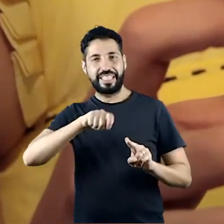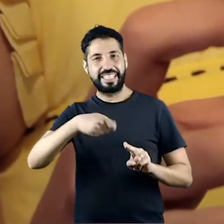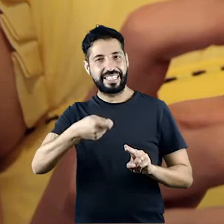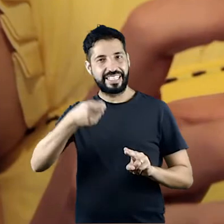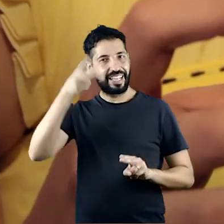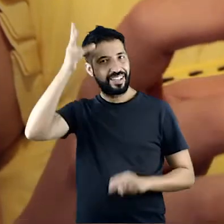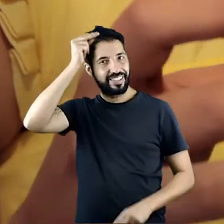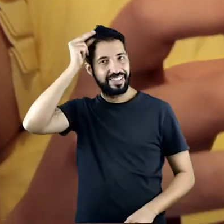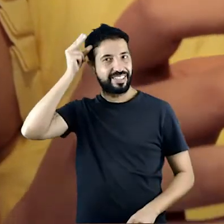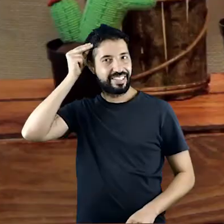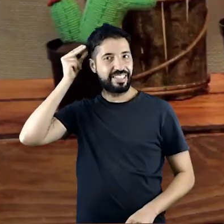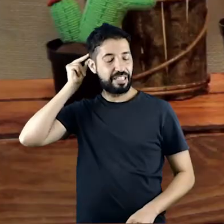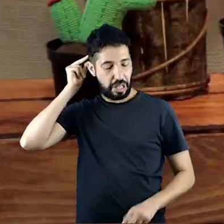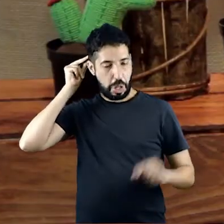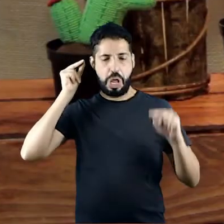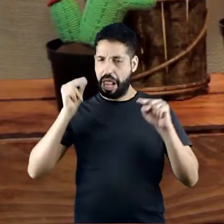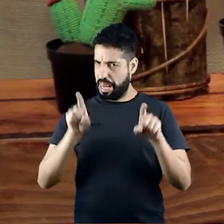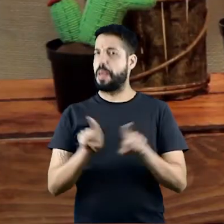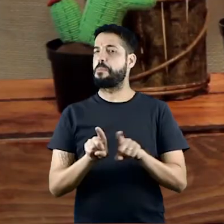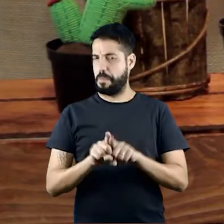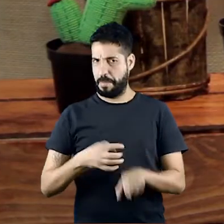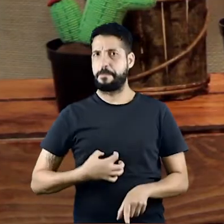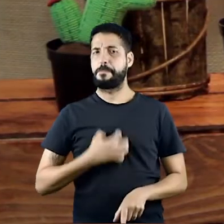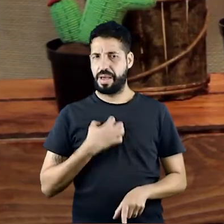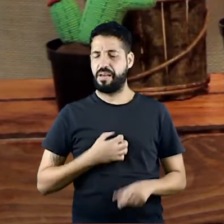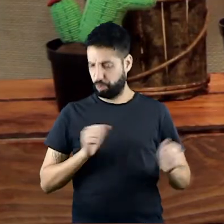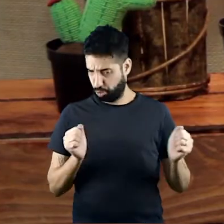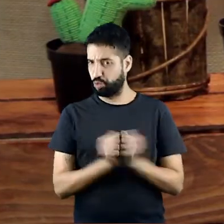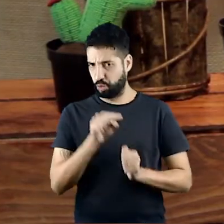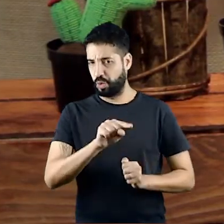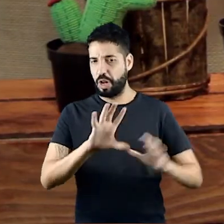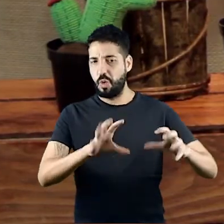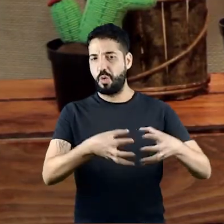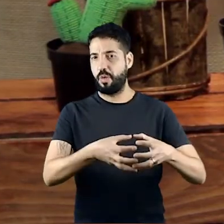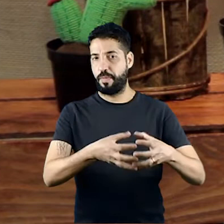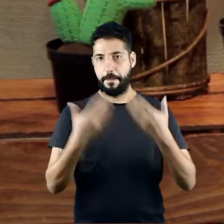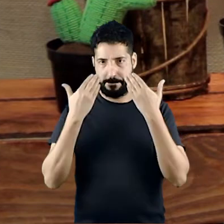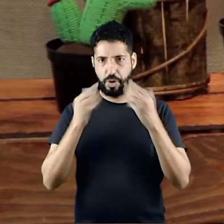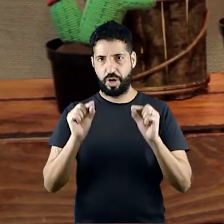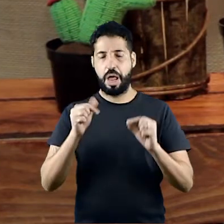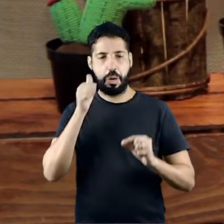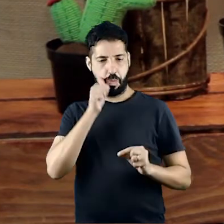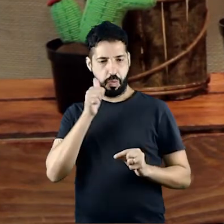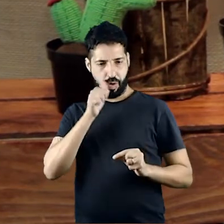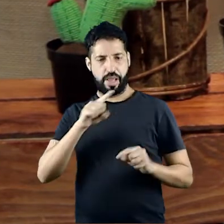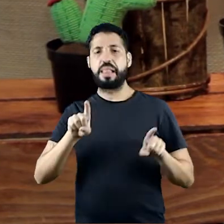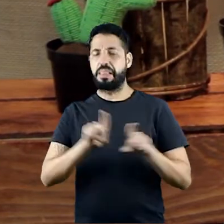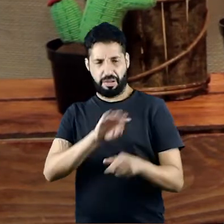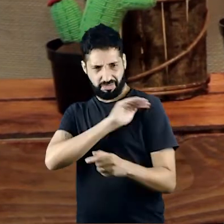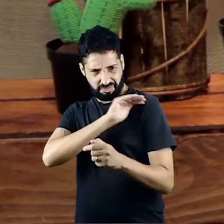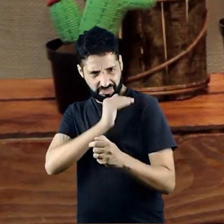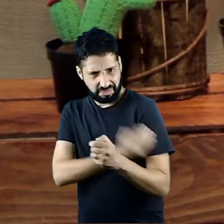deu conseguir e ela também era brava e eu tava no seu banco e mostrou que a